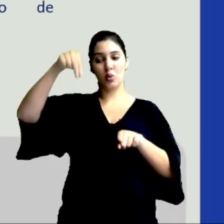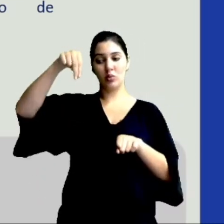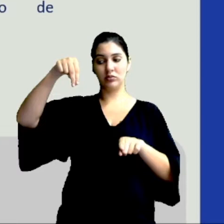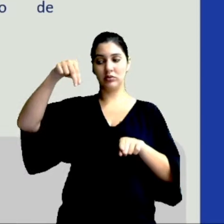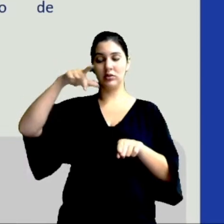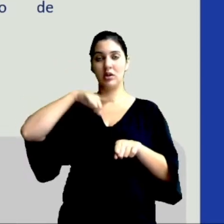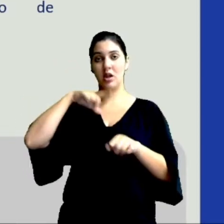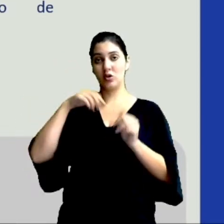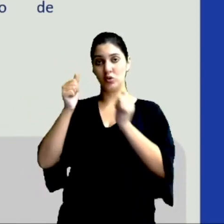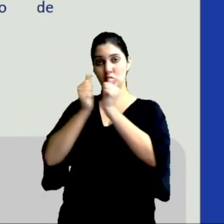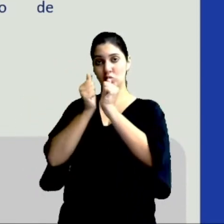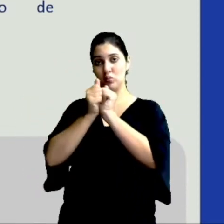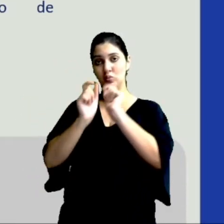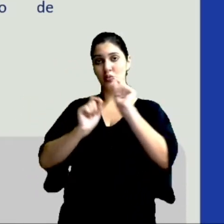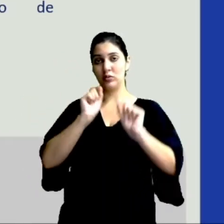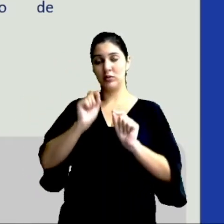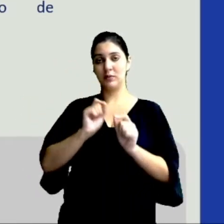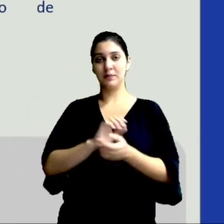junto